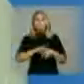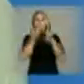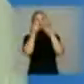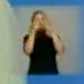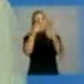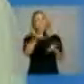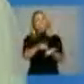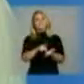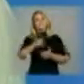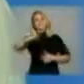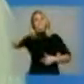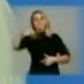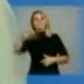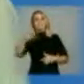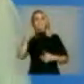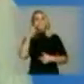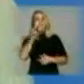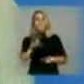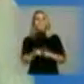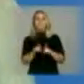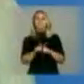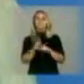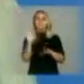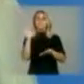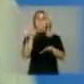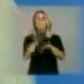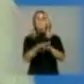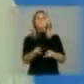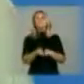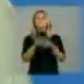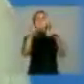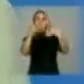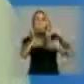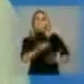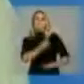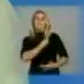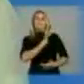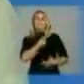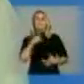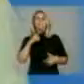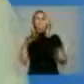atenção. E no próximo bloco, o Inclusão conta uma história de vida com